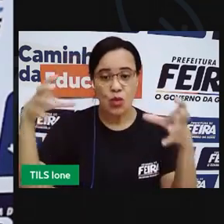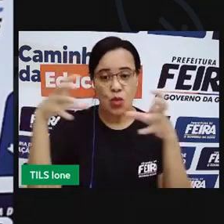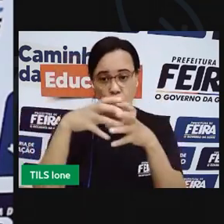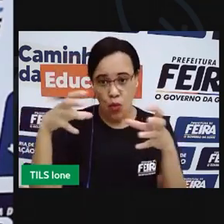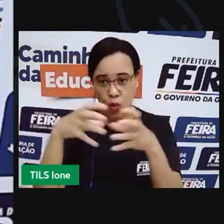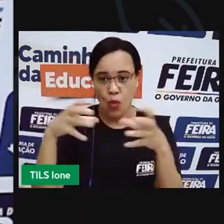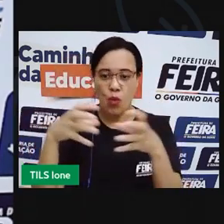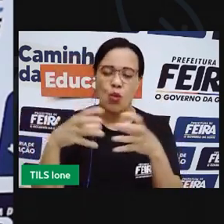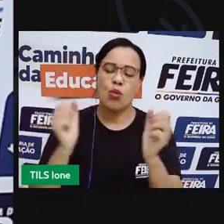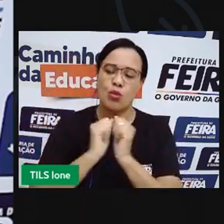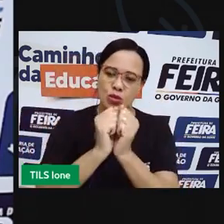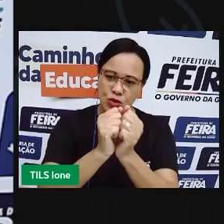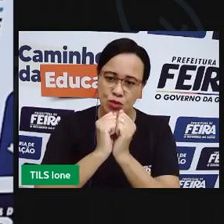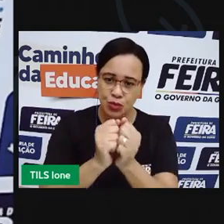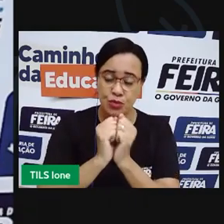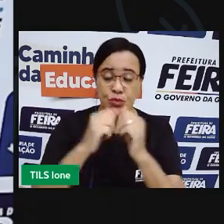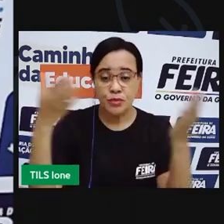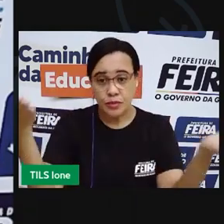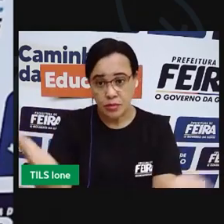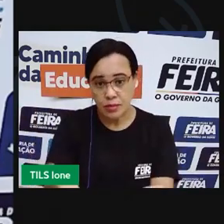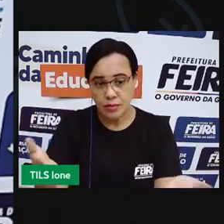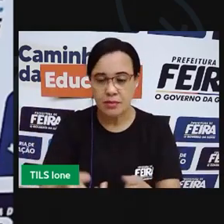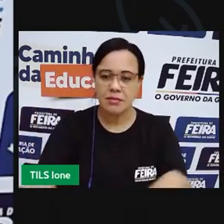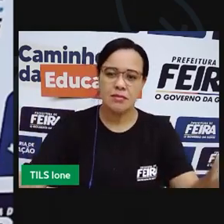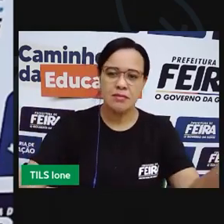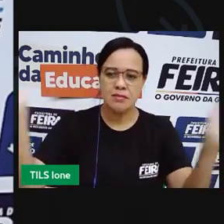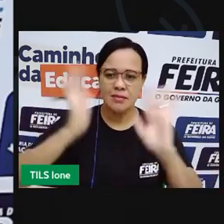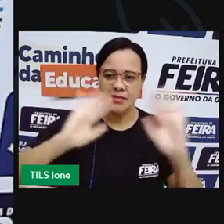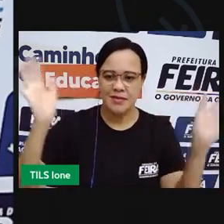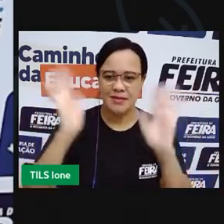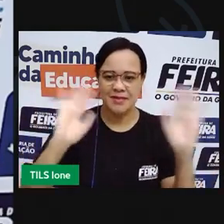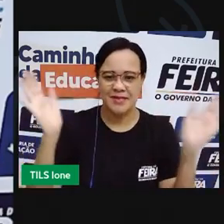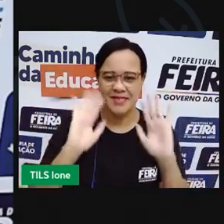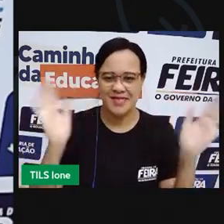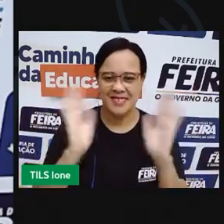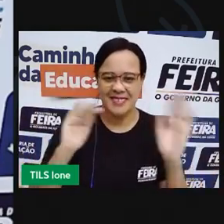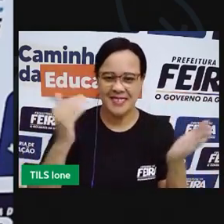Agora, criançada, a gente vai se despedindo. Nos encontramos na